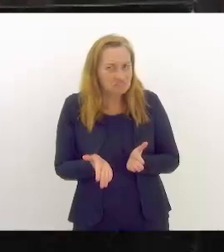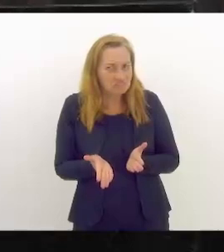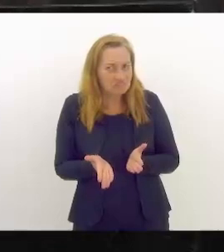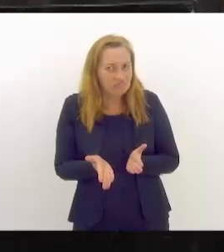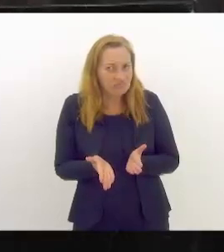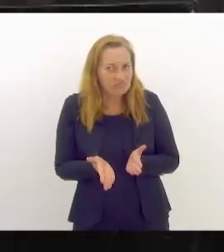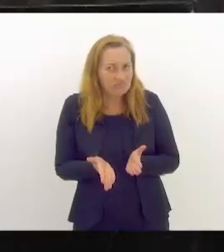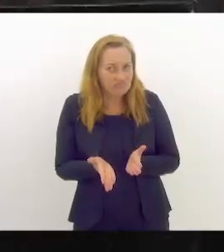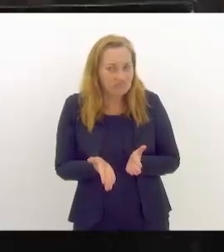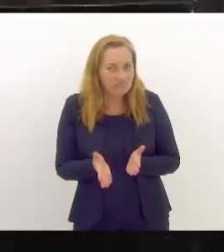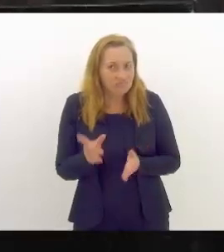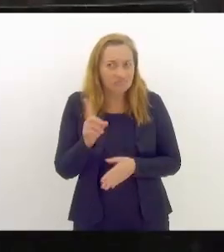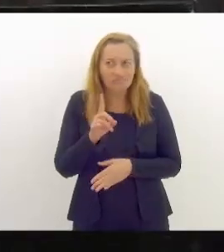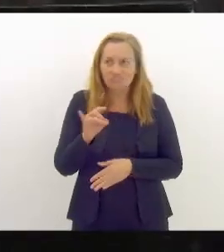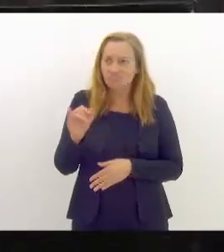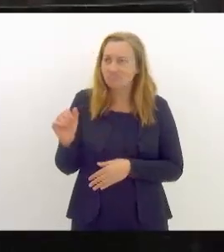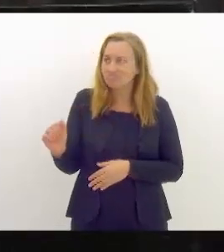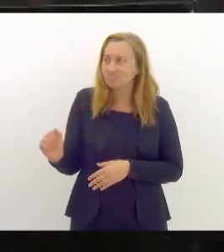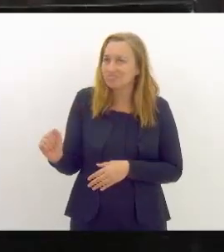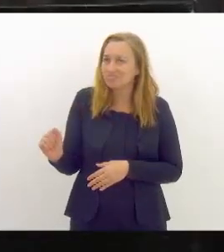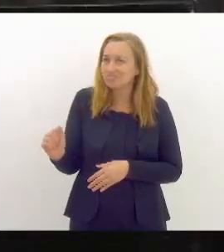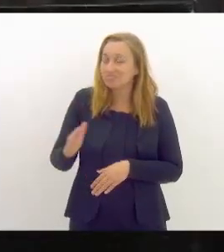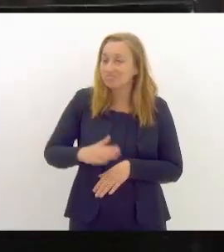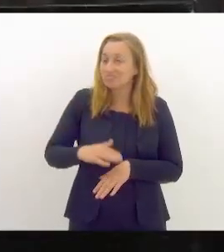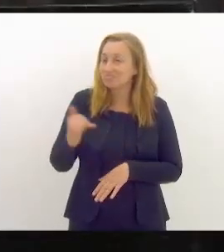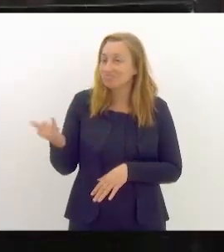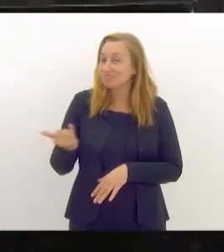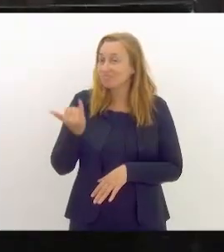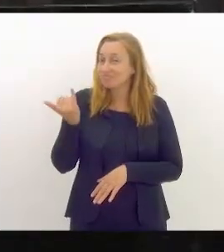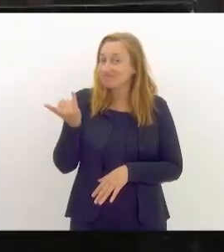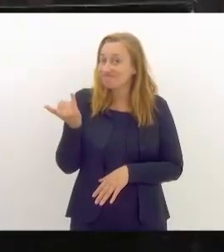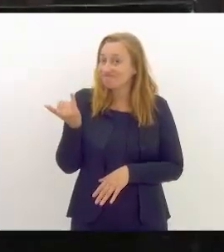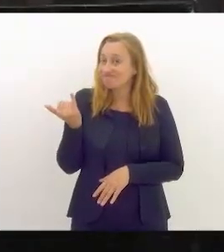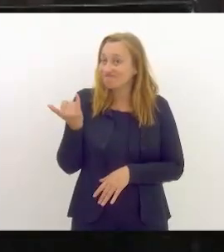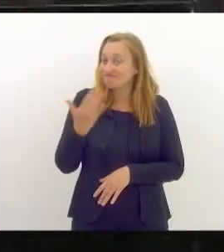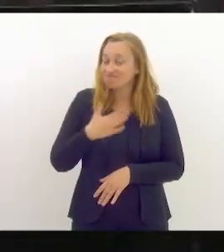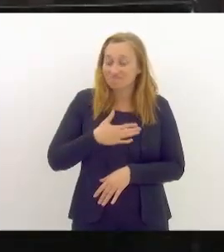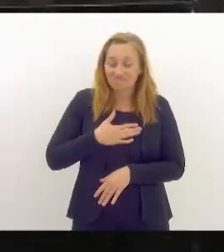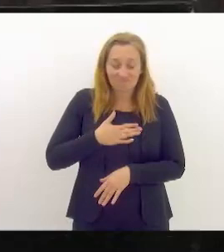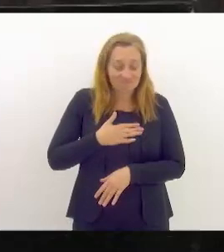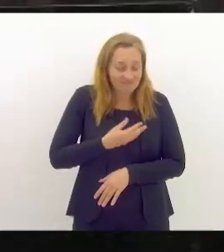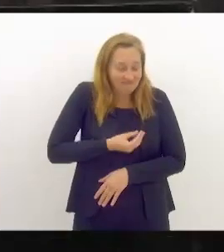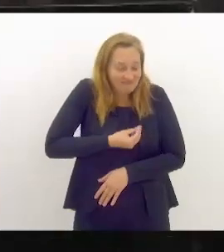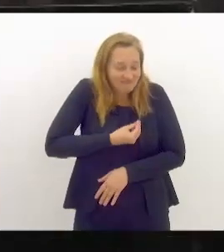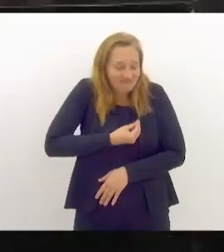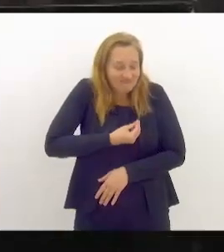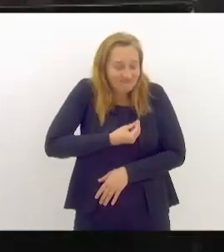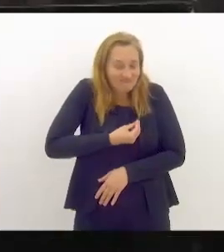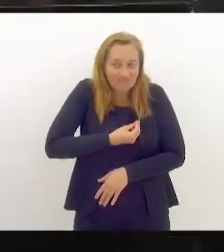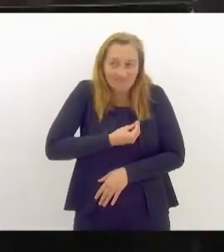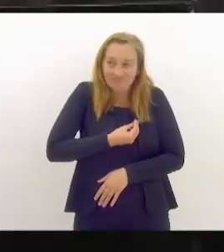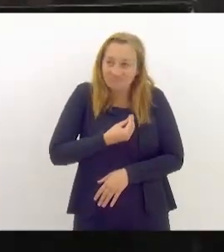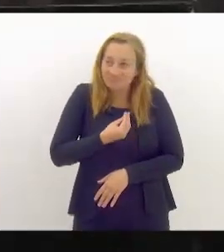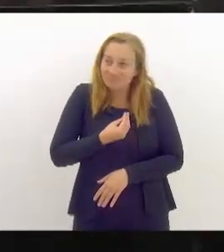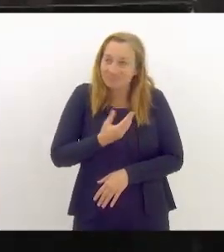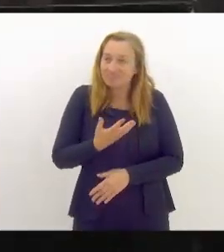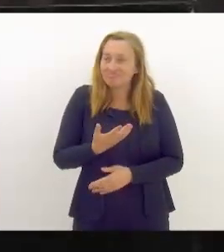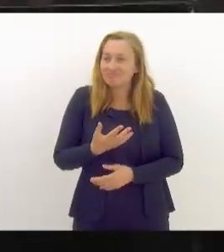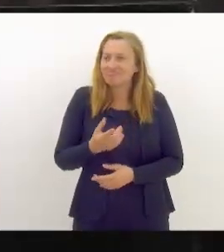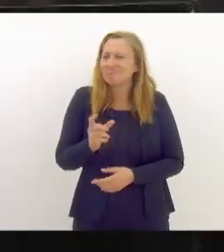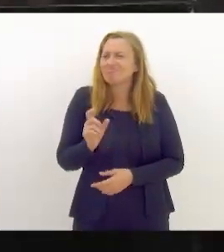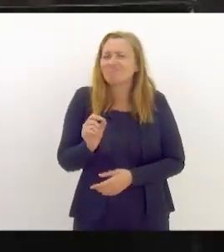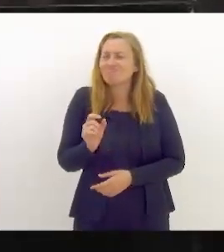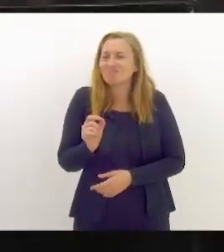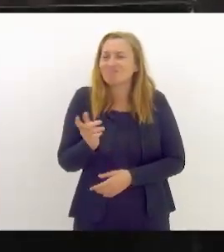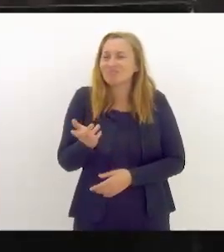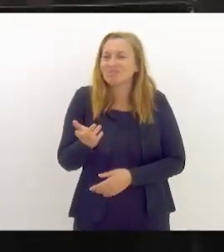é um dos dias mais importantes da minha vida e o que